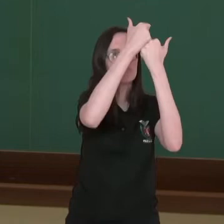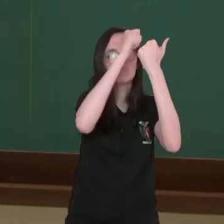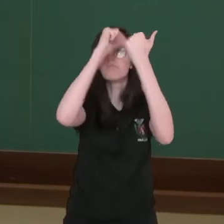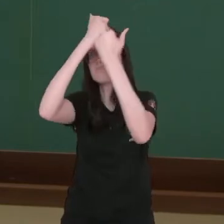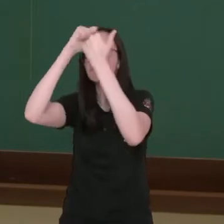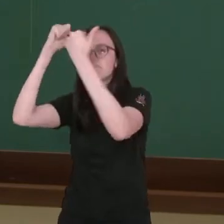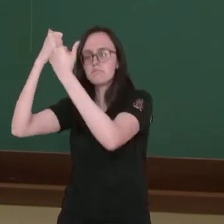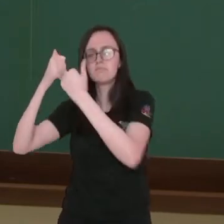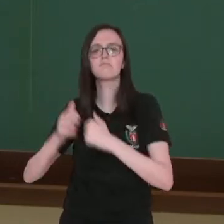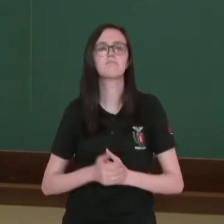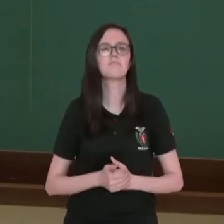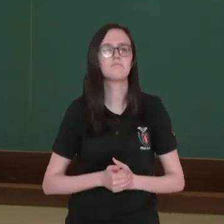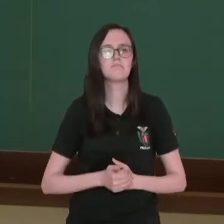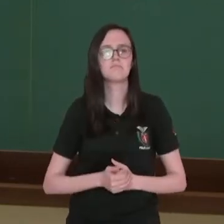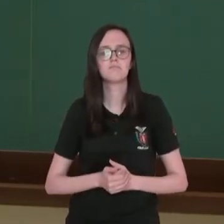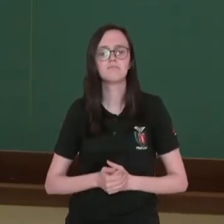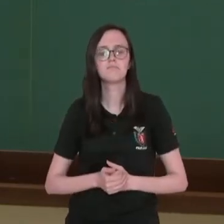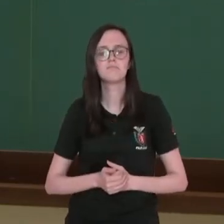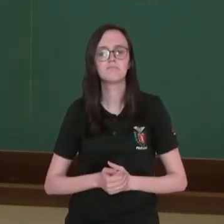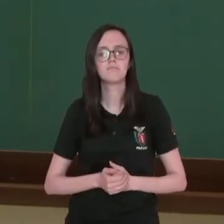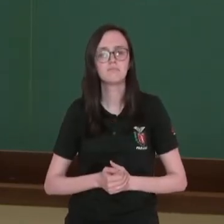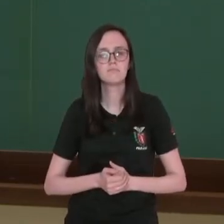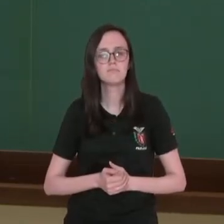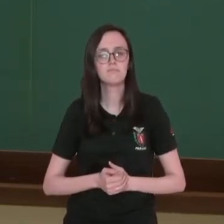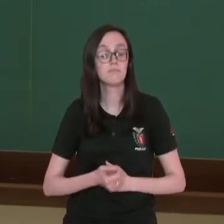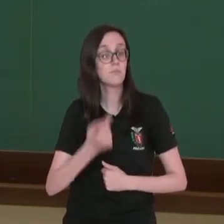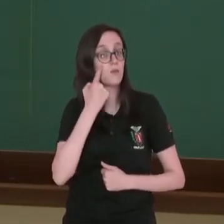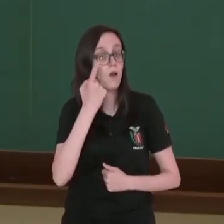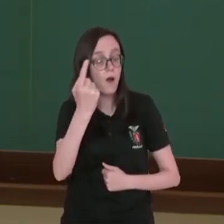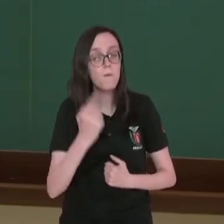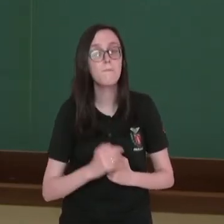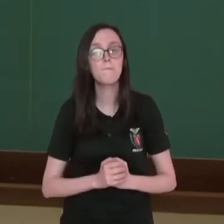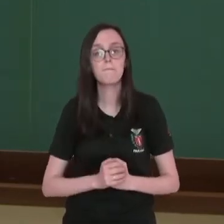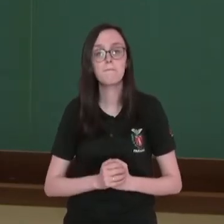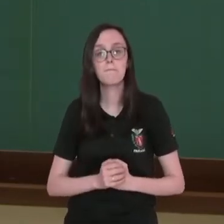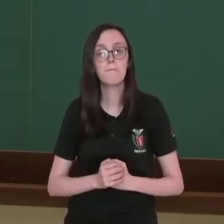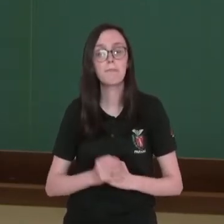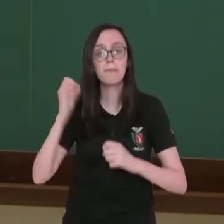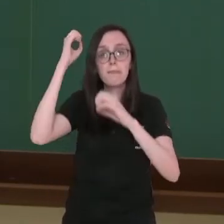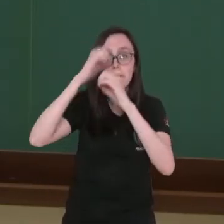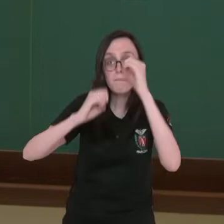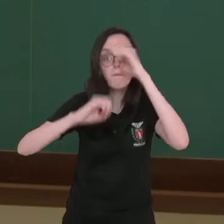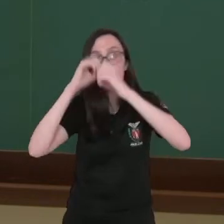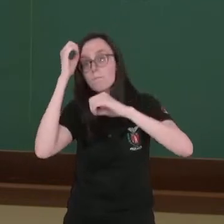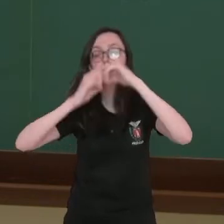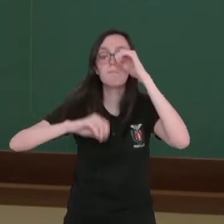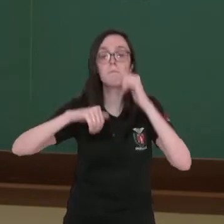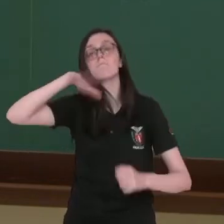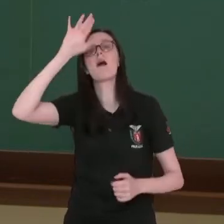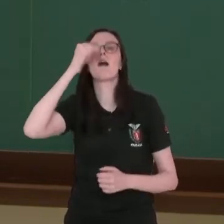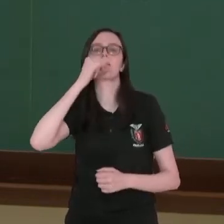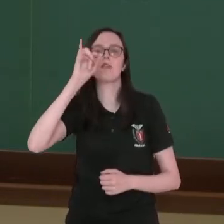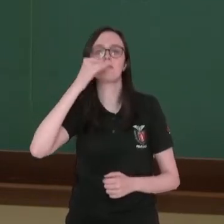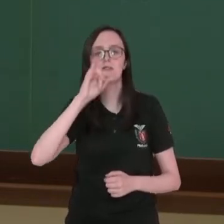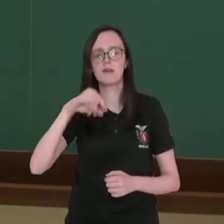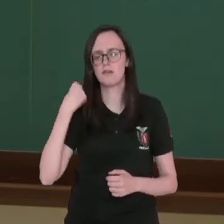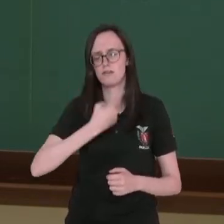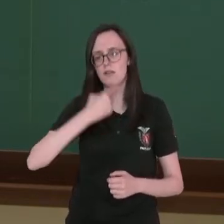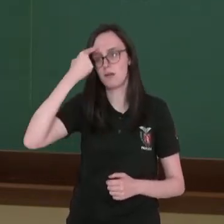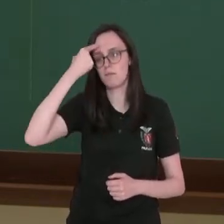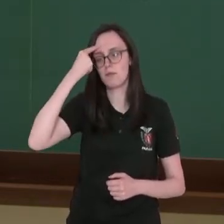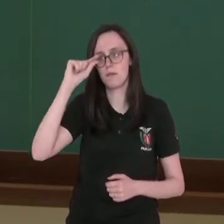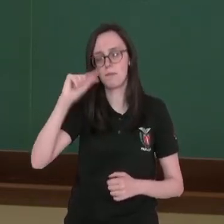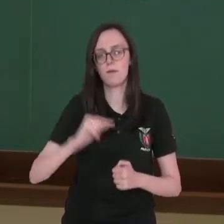do volume é o metro cúbico. Galera, quanto mais as moléculas vibram, mais energia elas têm. Vamos pensar?